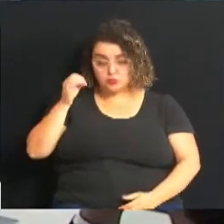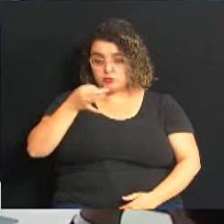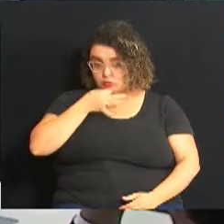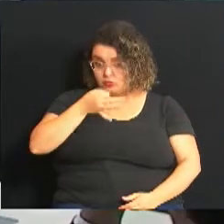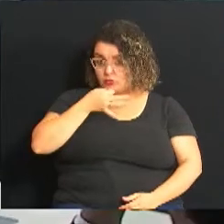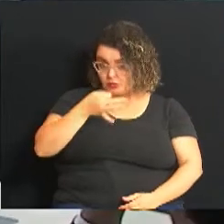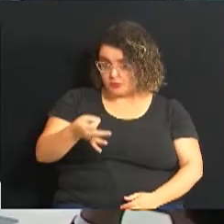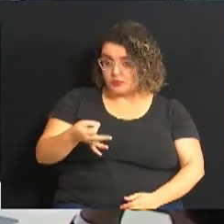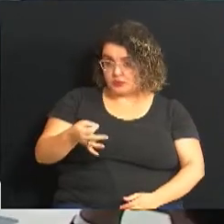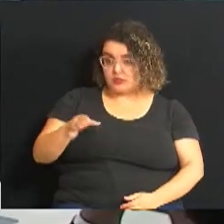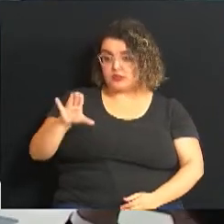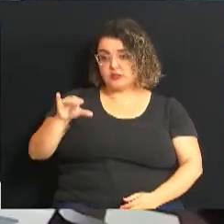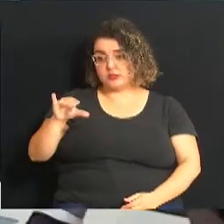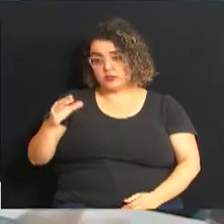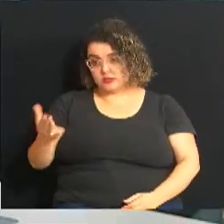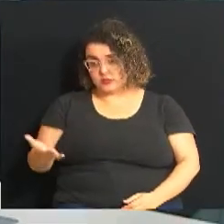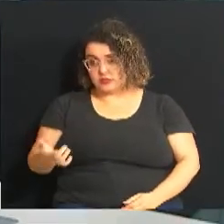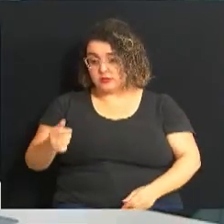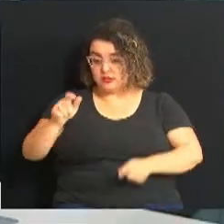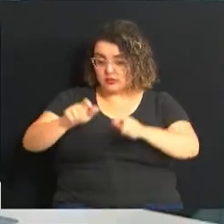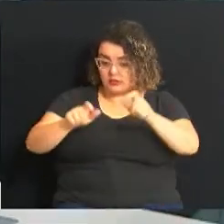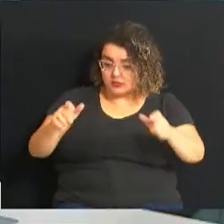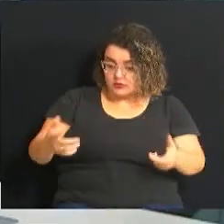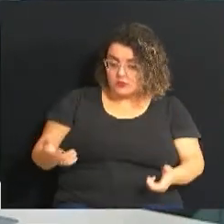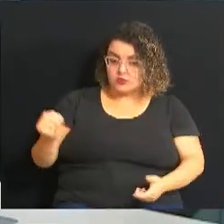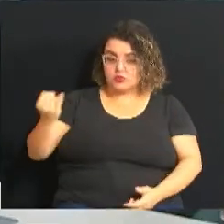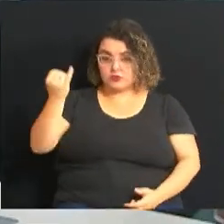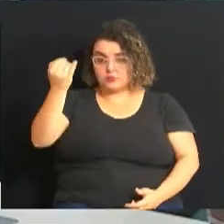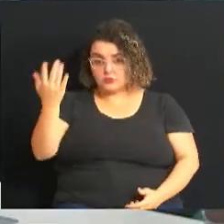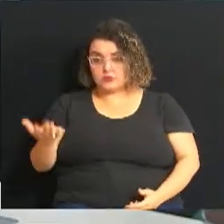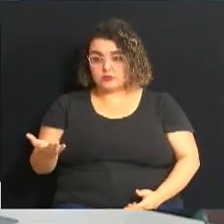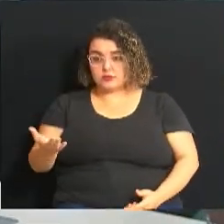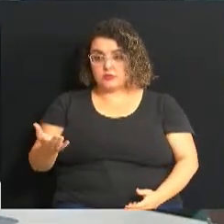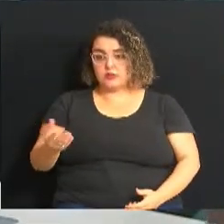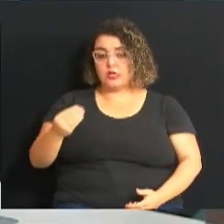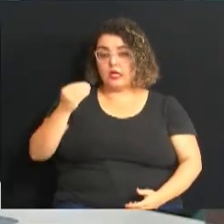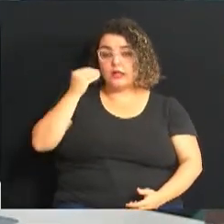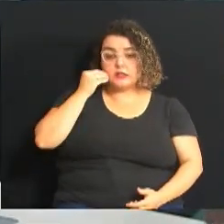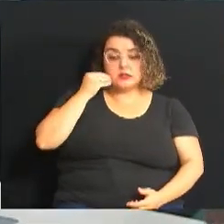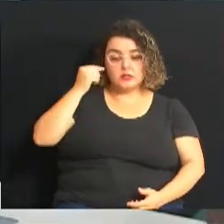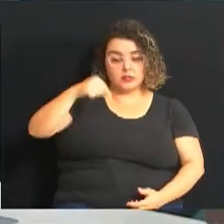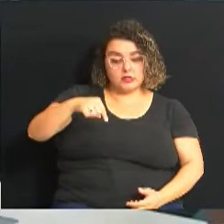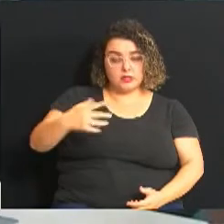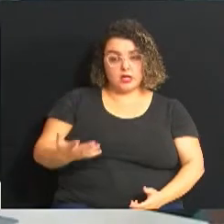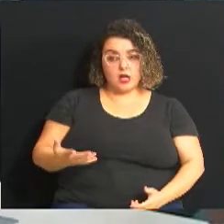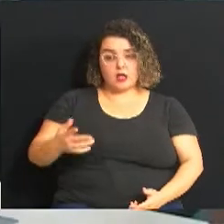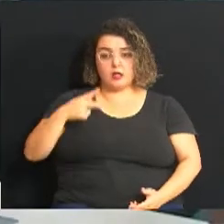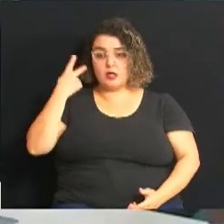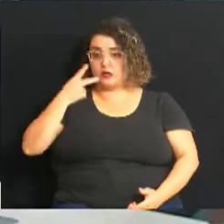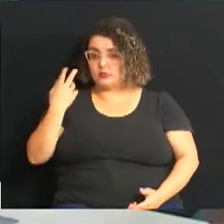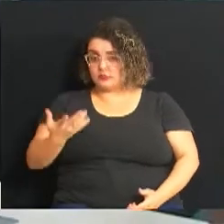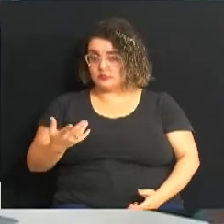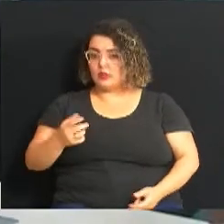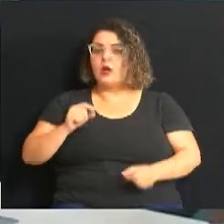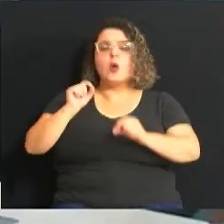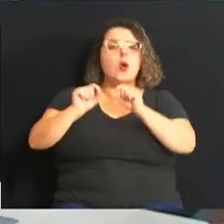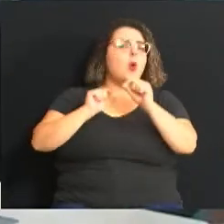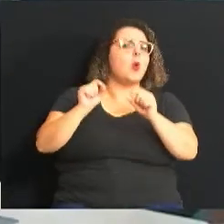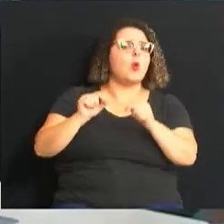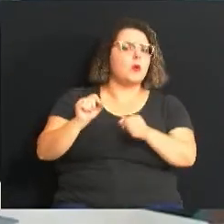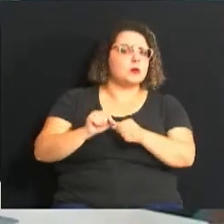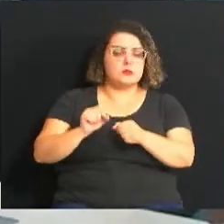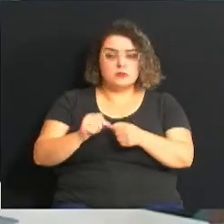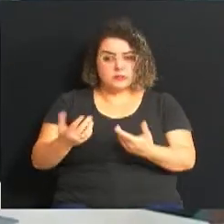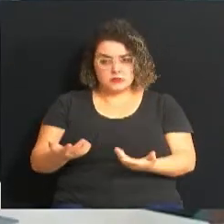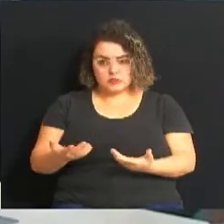desses cientistas, dessas personalidades, a gente tenta trazer para o âmbito de políticas públicas o que a gente pode fazer enquanto